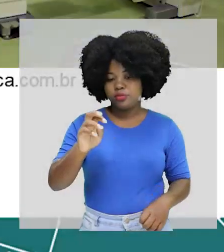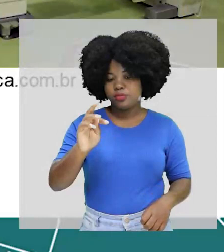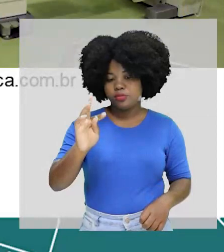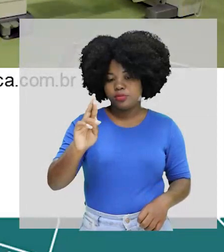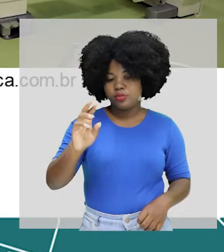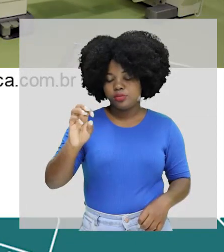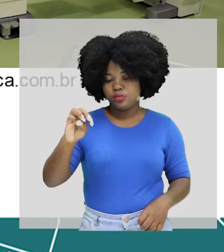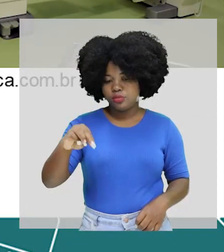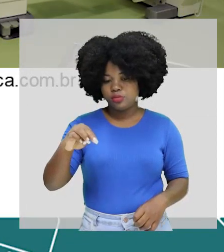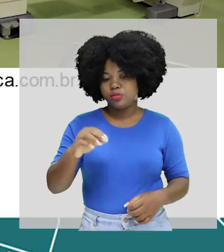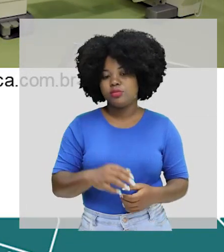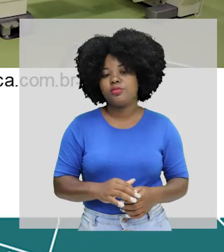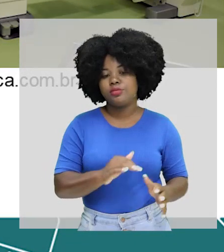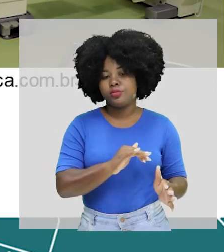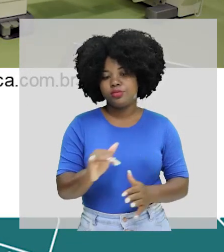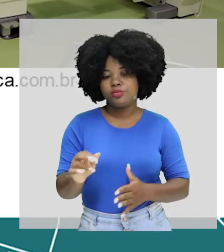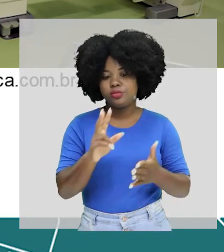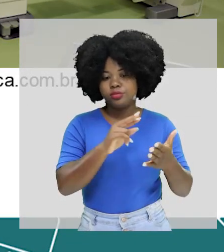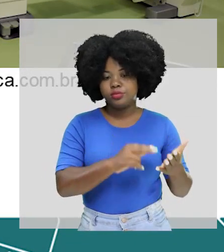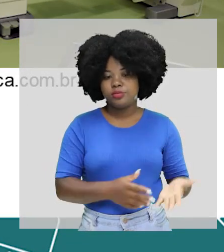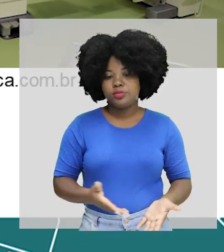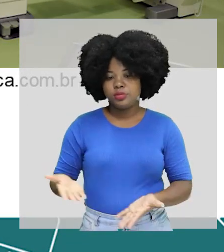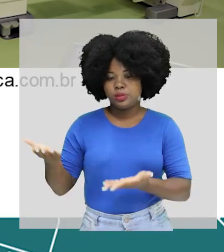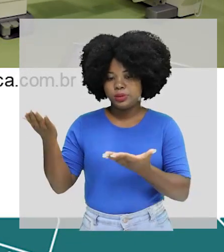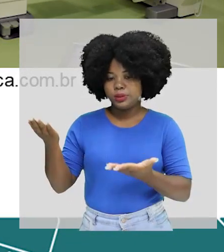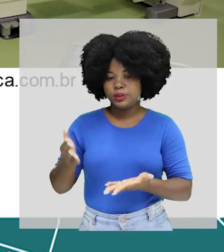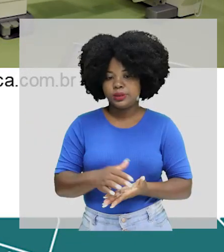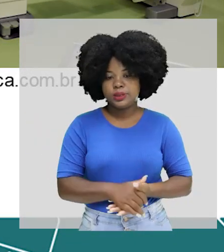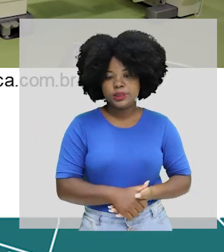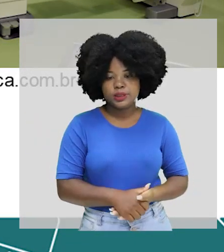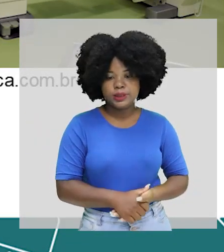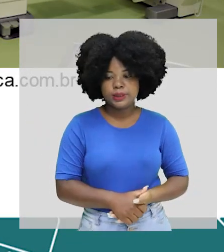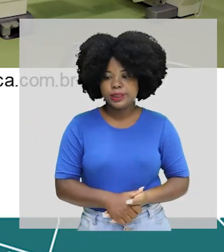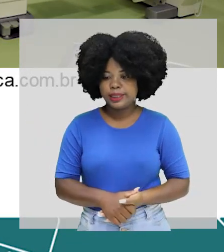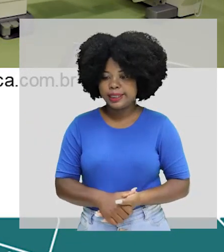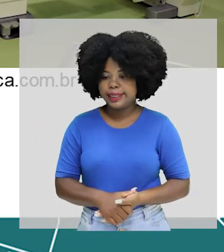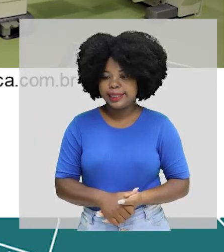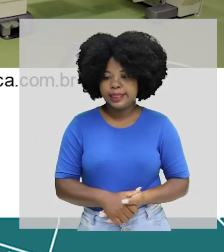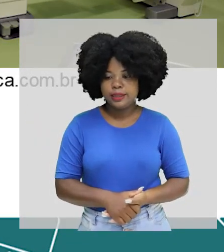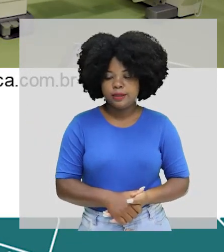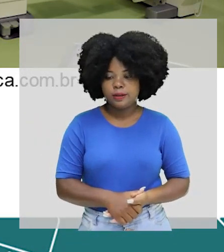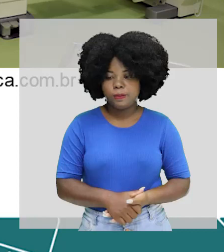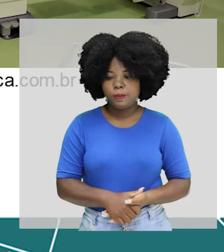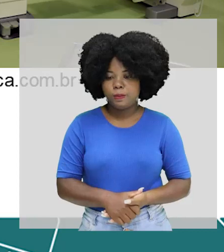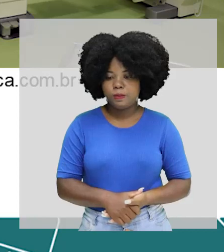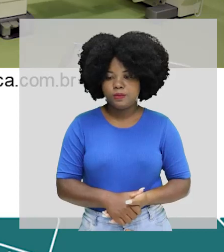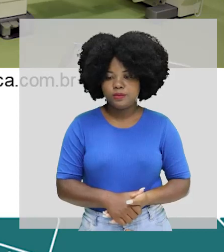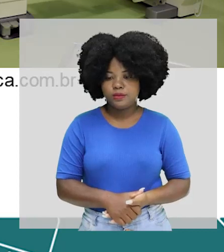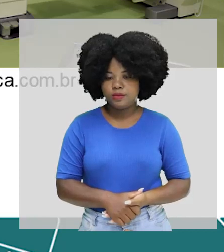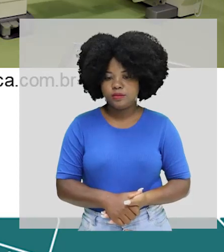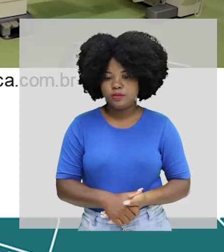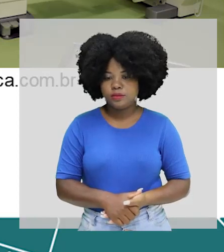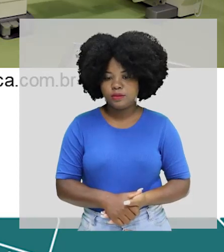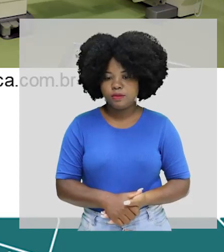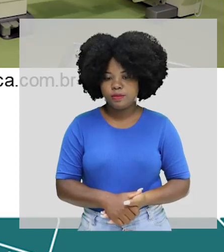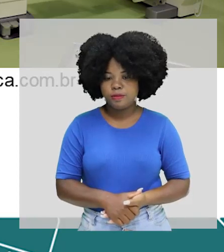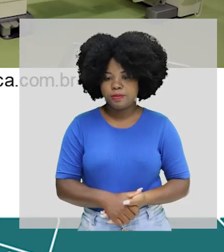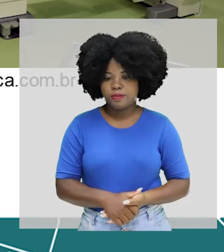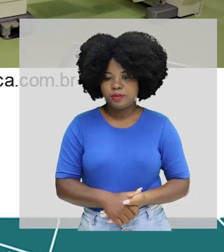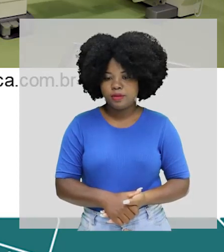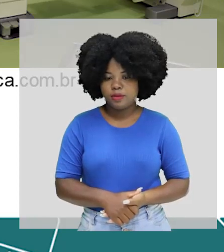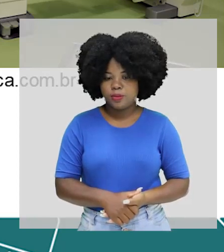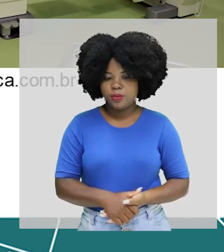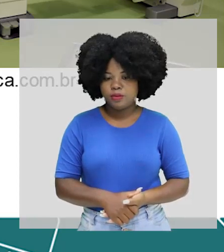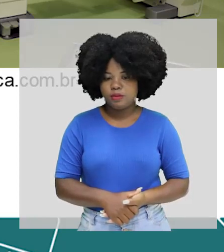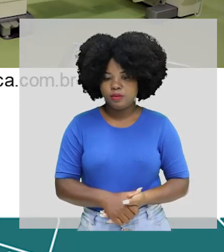Nos exames de cintilografia, o radiofármaco ele é injetado no paciente e depois de algum tempo ele vai